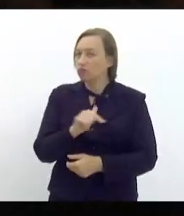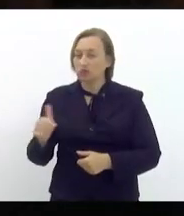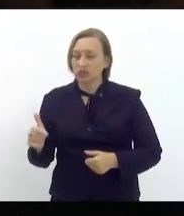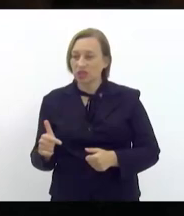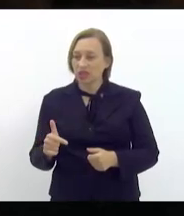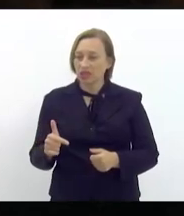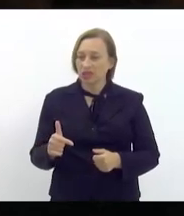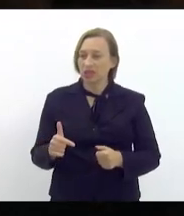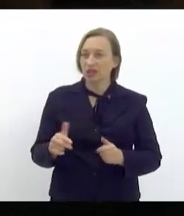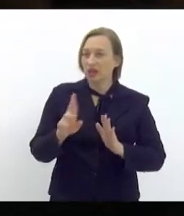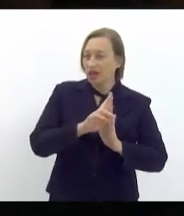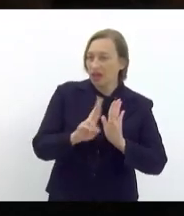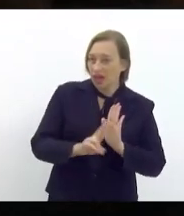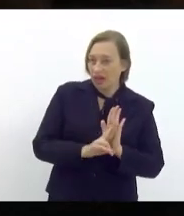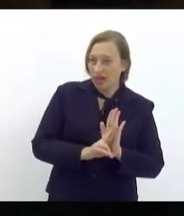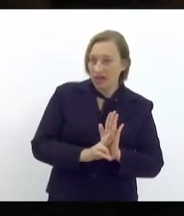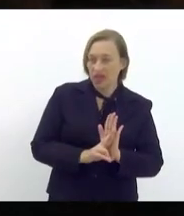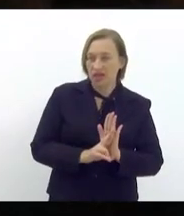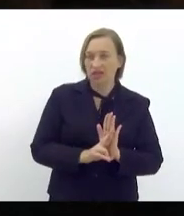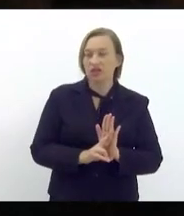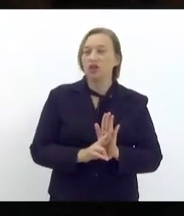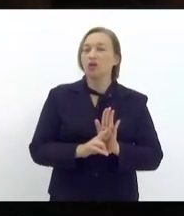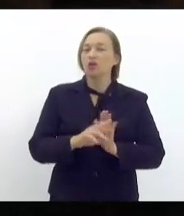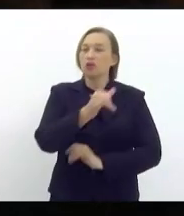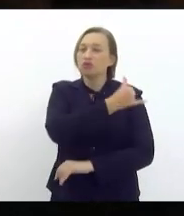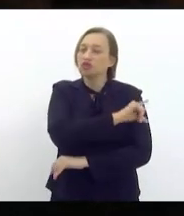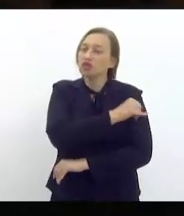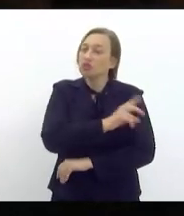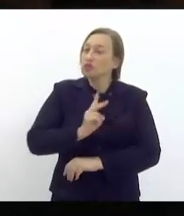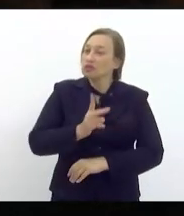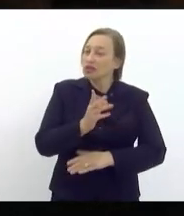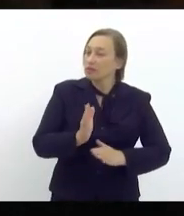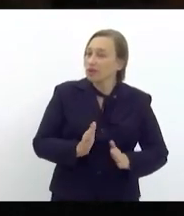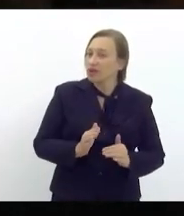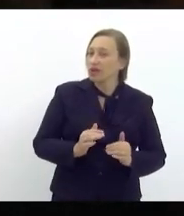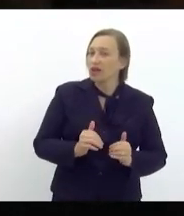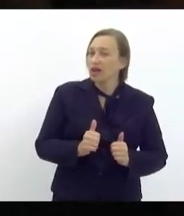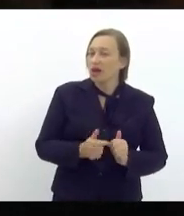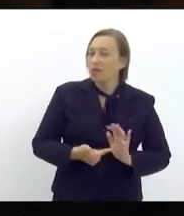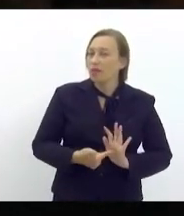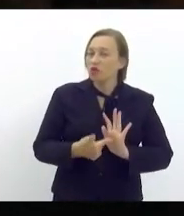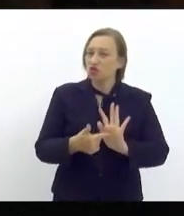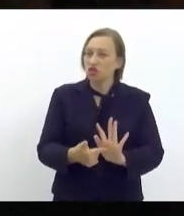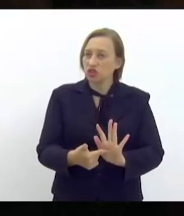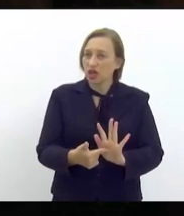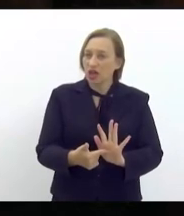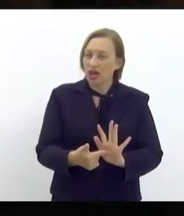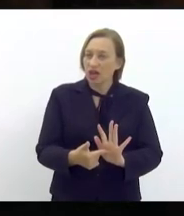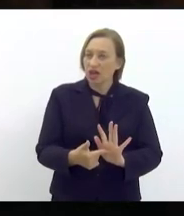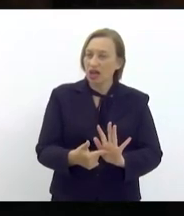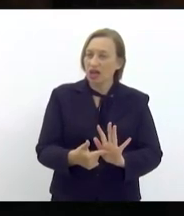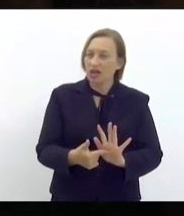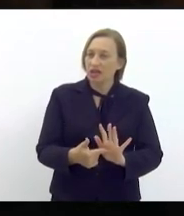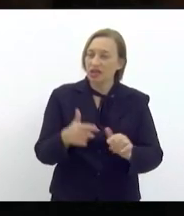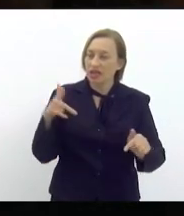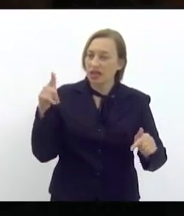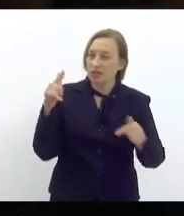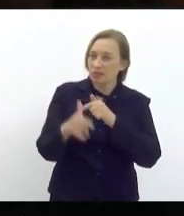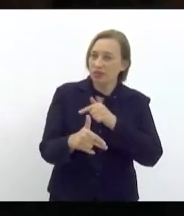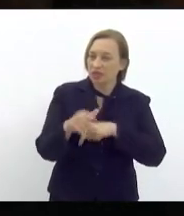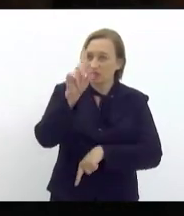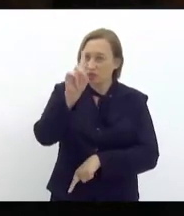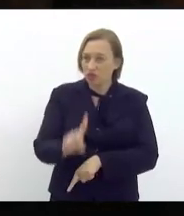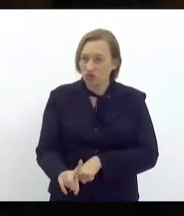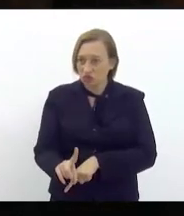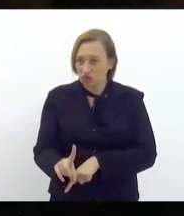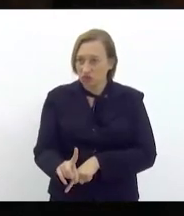que não é pedido o Rio de Janeiro está sempre à frente de se mostrar um enforcador de direitos um enforcador do